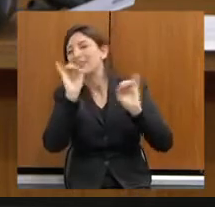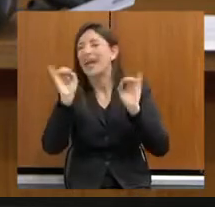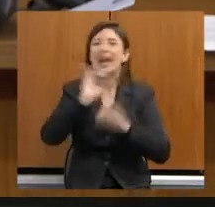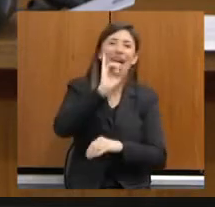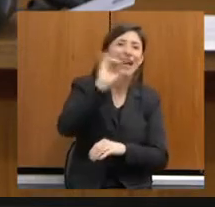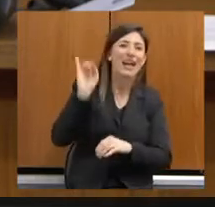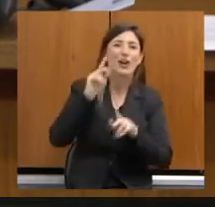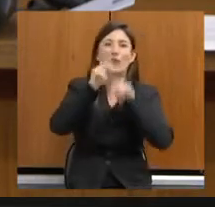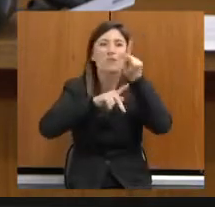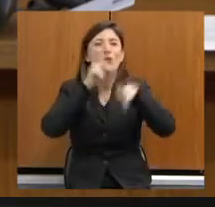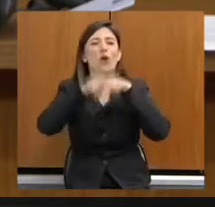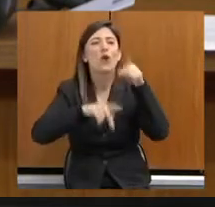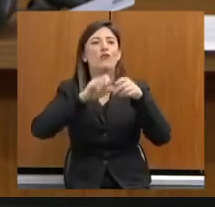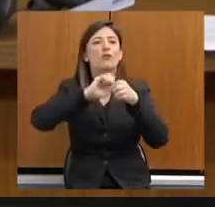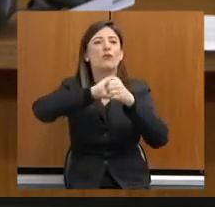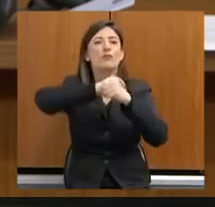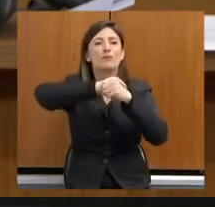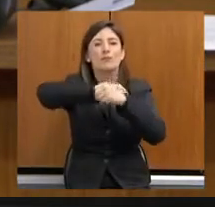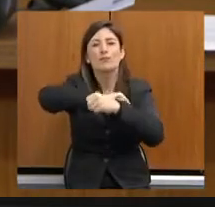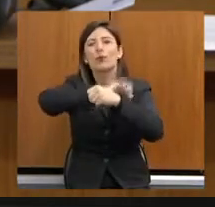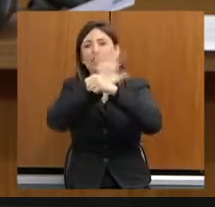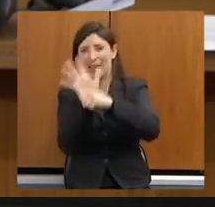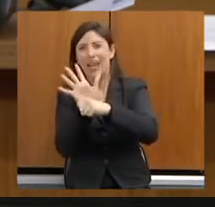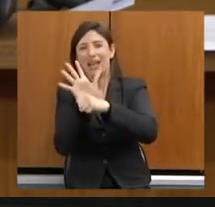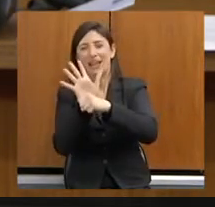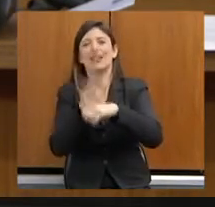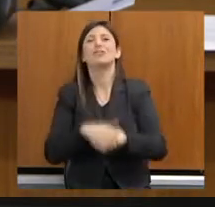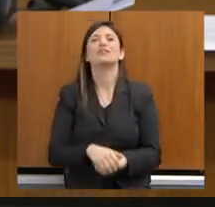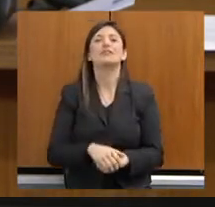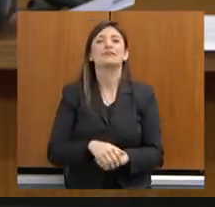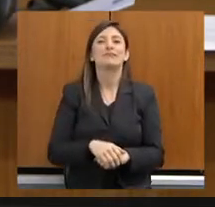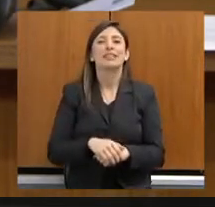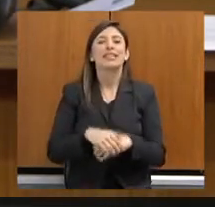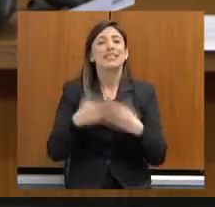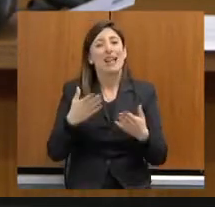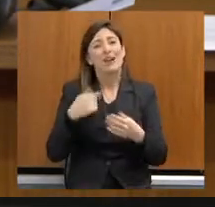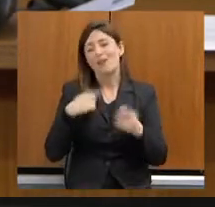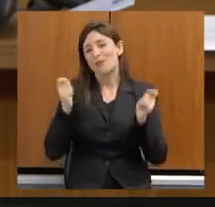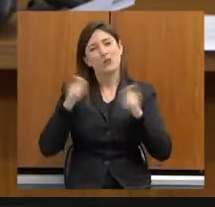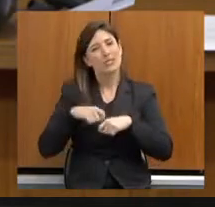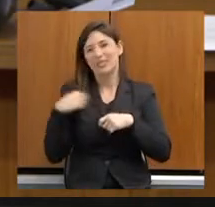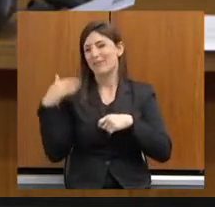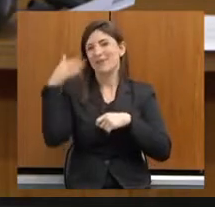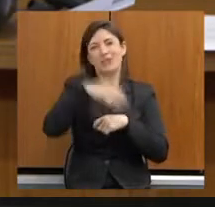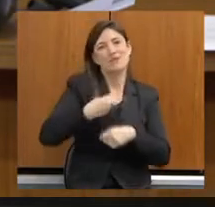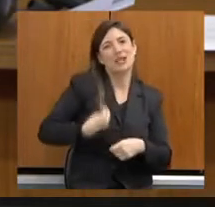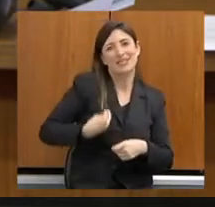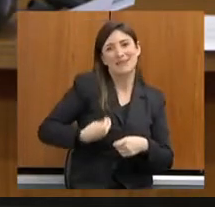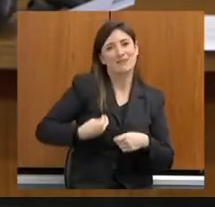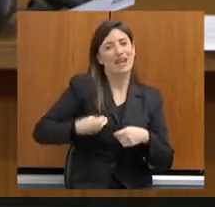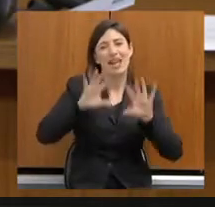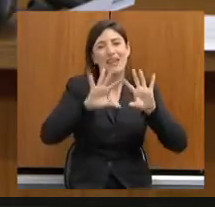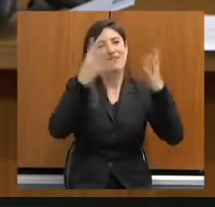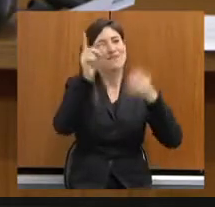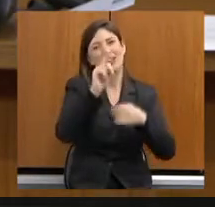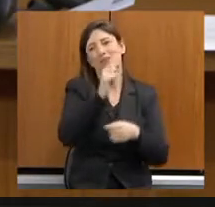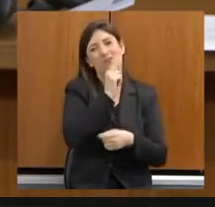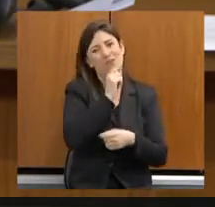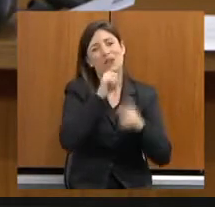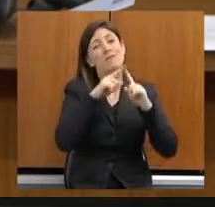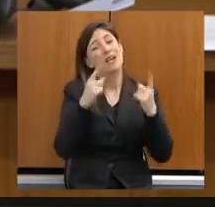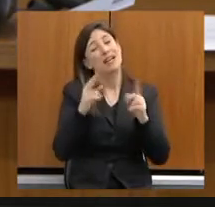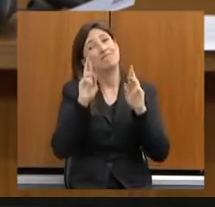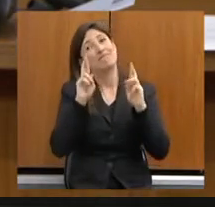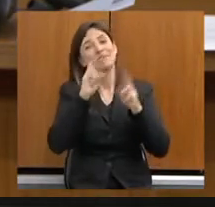ontem com vocês me libertou de sua morte não foi possível mas tem esperança que o ano que vem possamos estar todos juntos